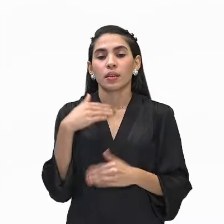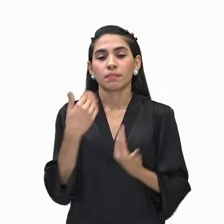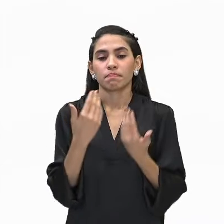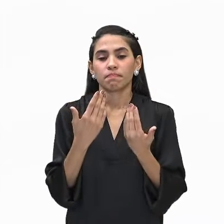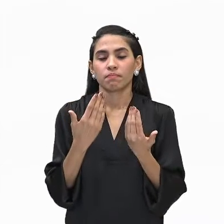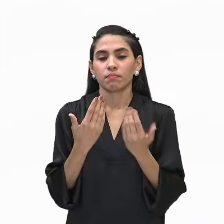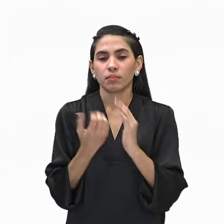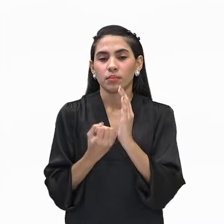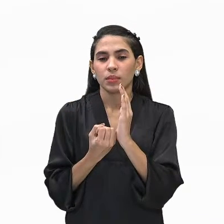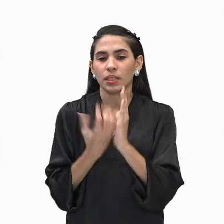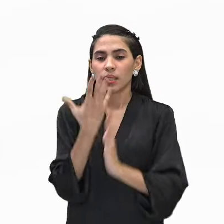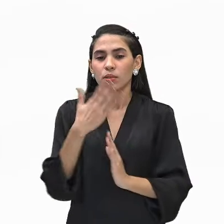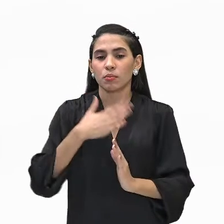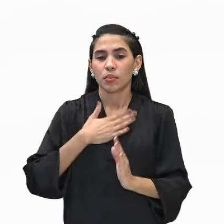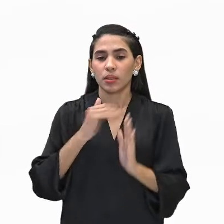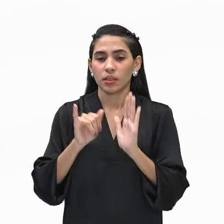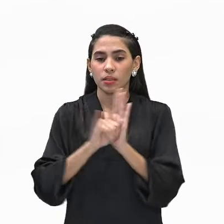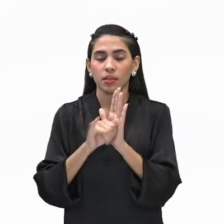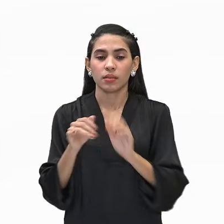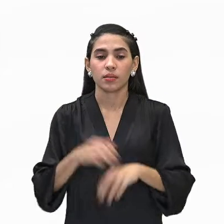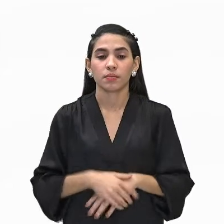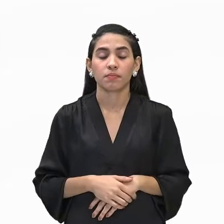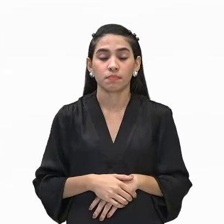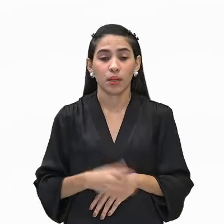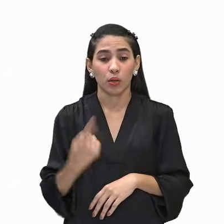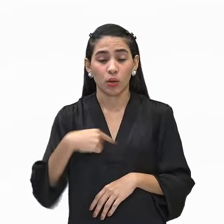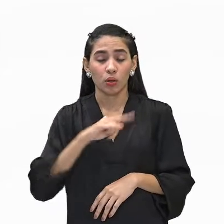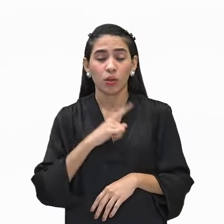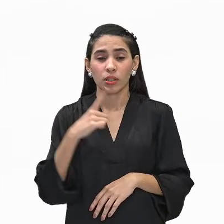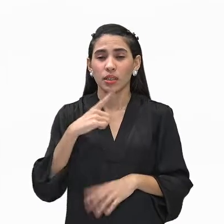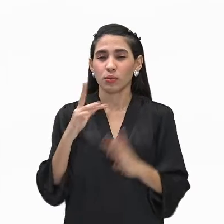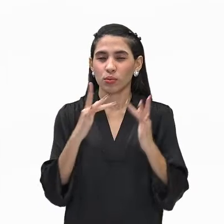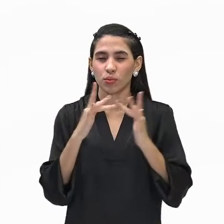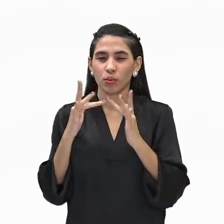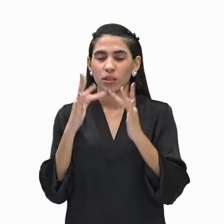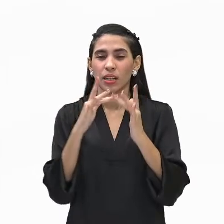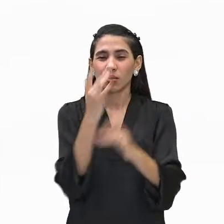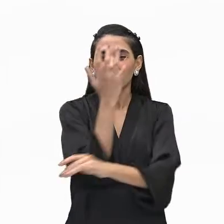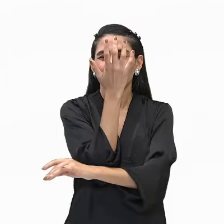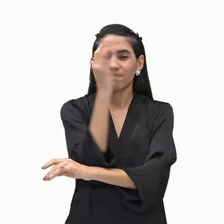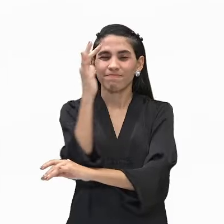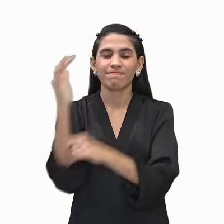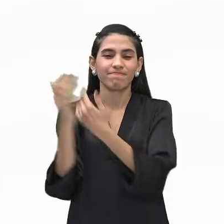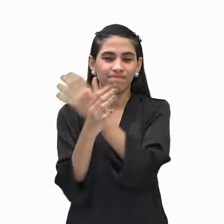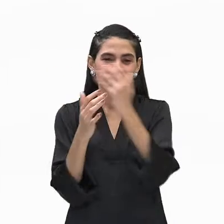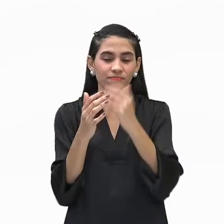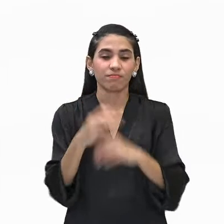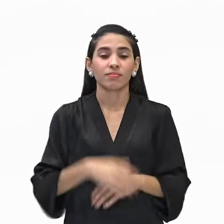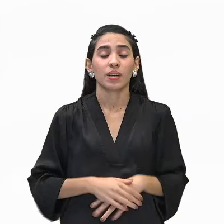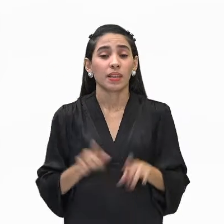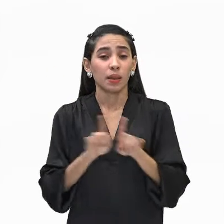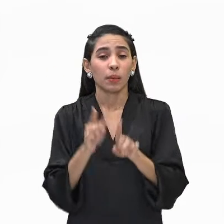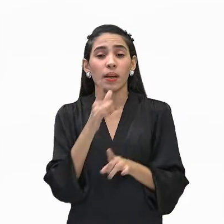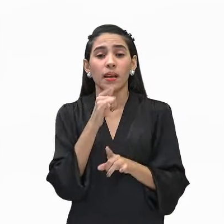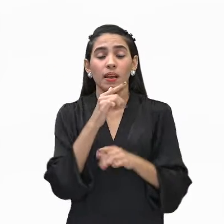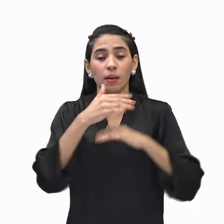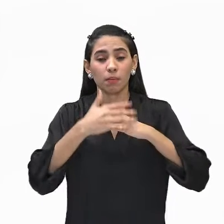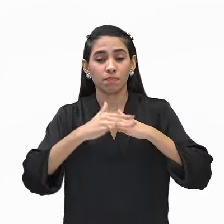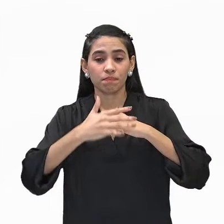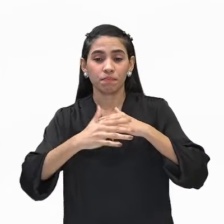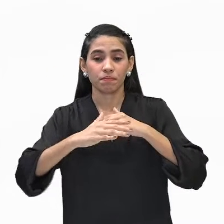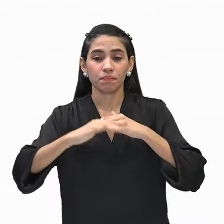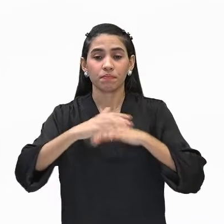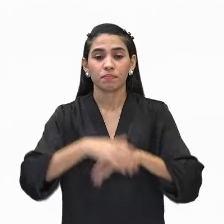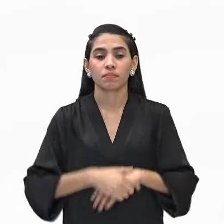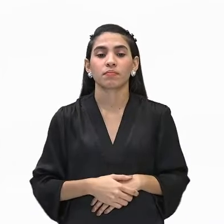Então, vivemos em uma região cercada por florestas e rios, já nos disse o poeta e jornalista Leandro Tocantins,